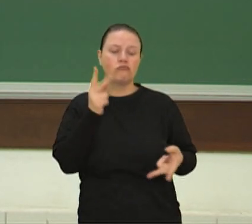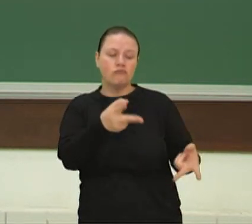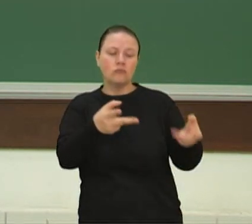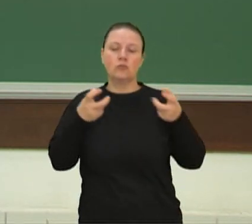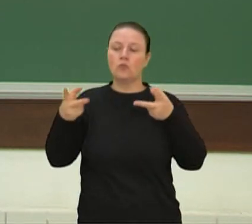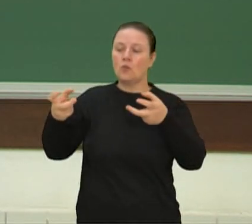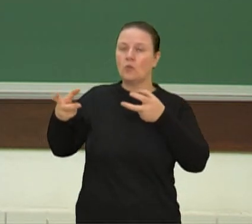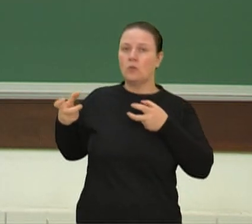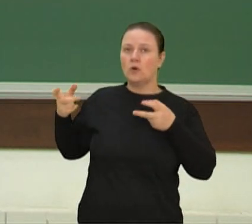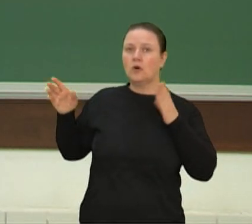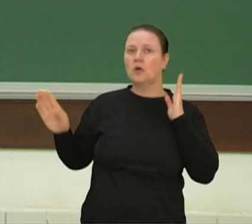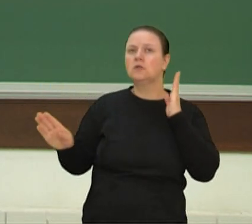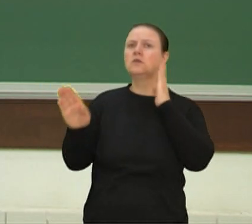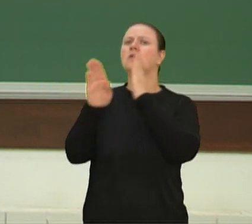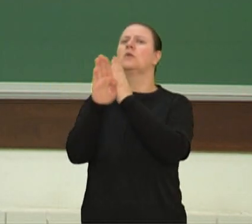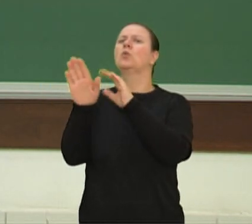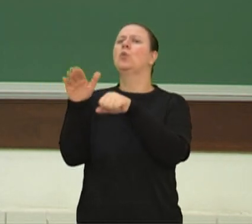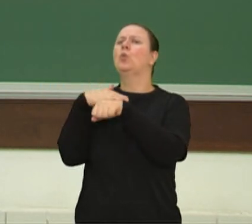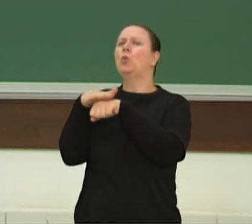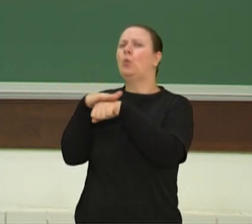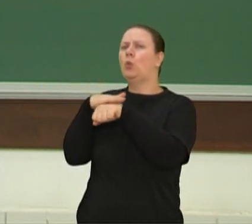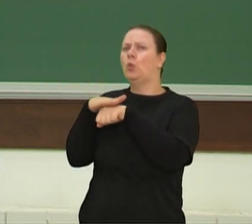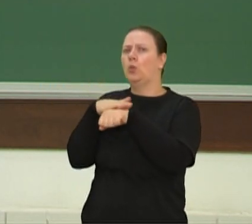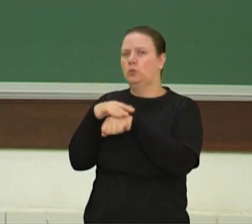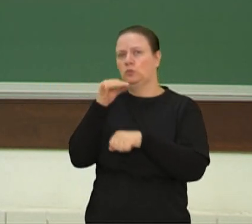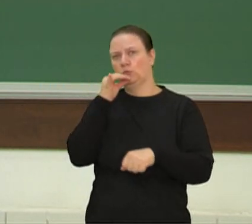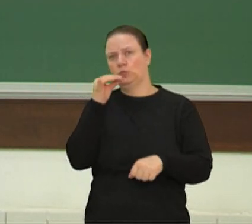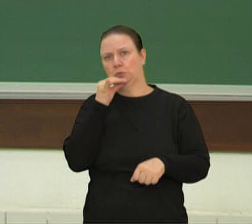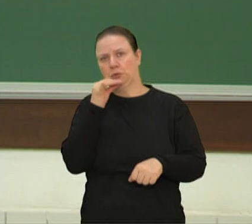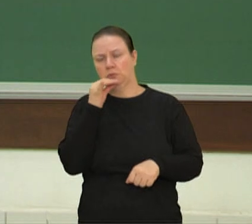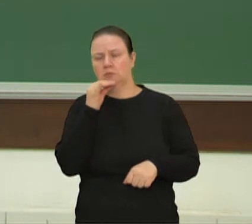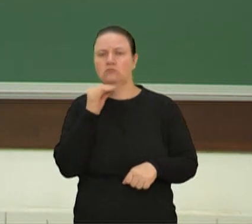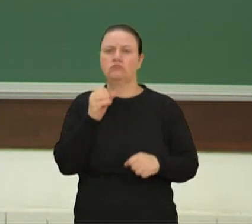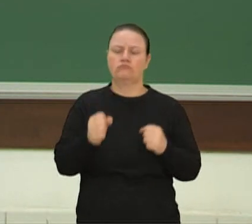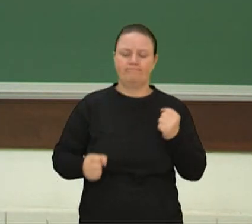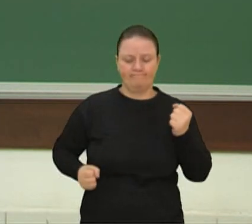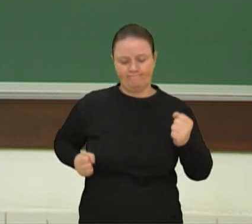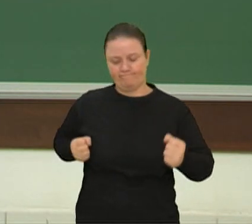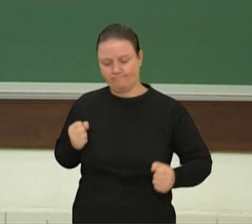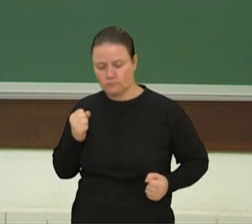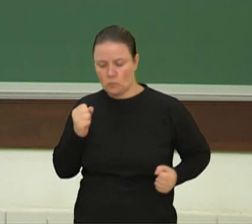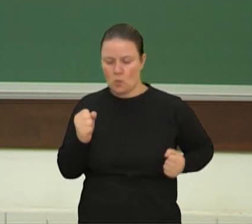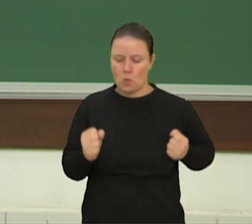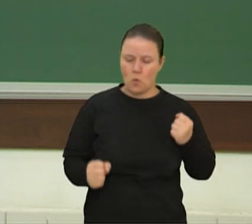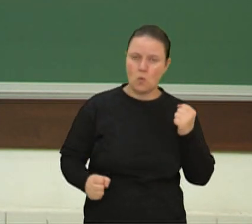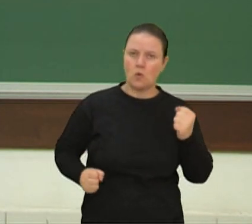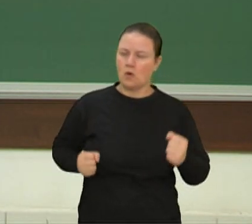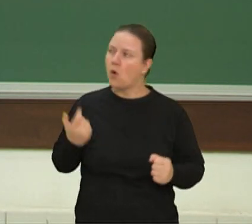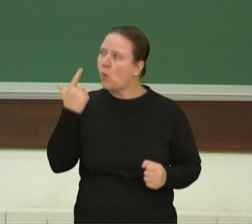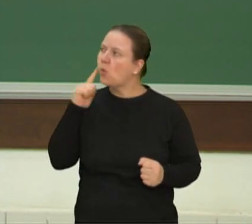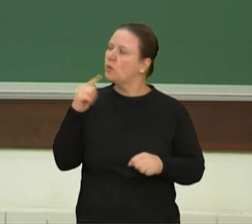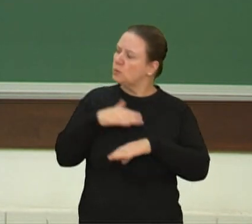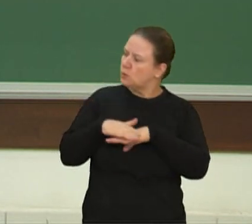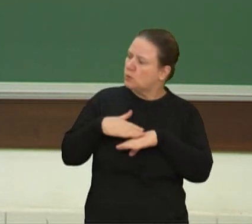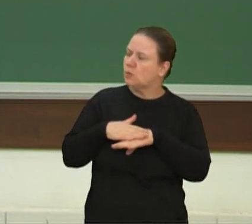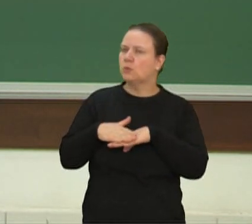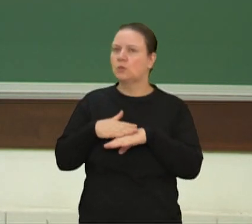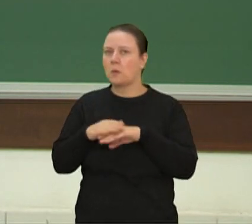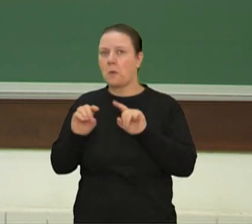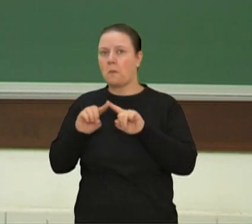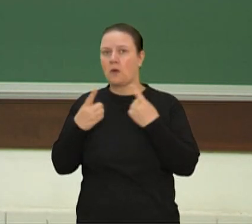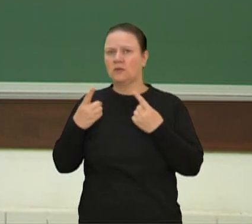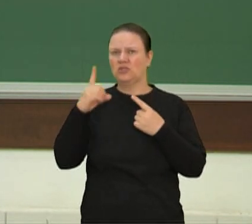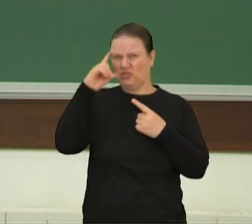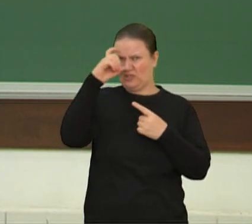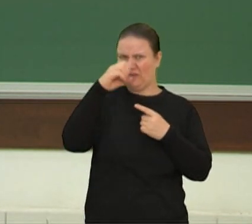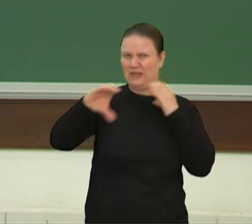é por meio da conversação. Então, se eu estou caminhando, por exemplo, e eu consigo conversar, mas eu tenho dificuldade para cantar,